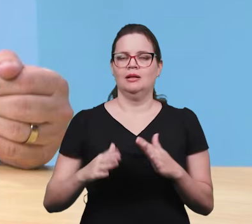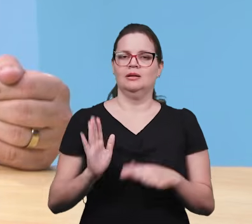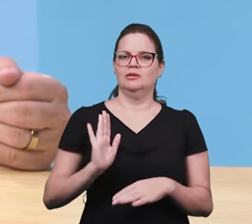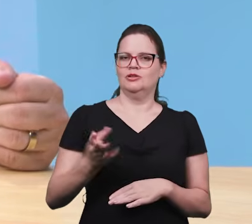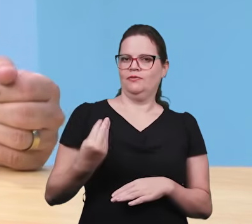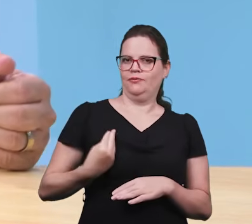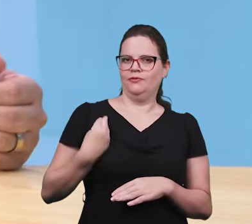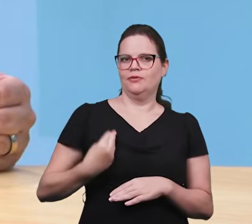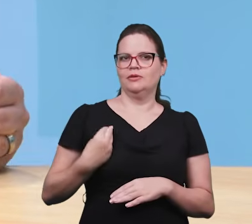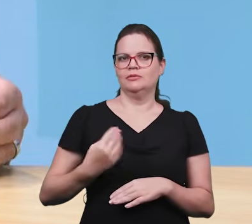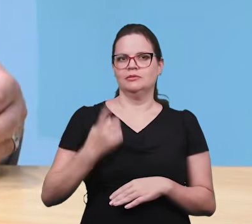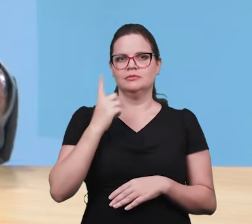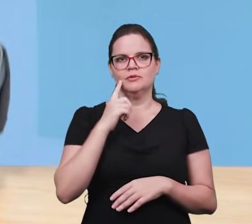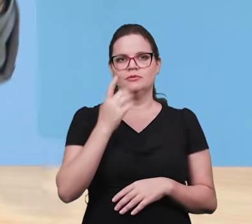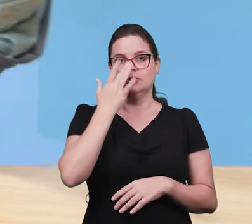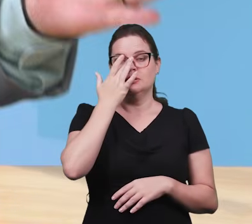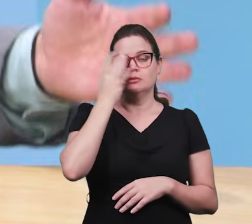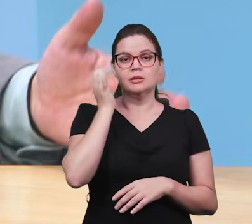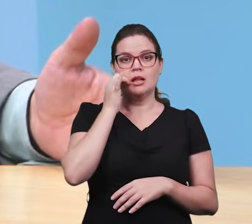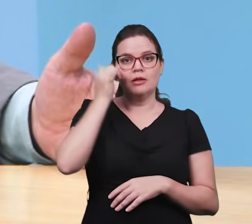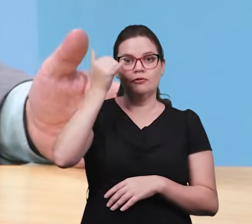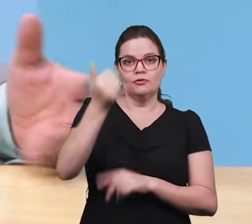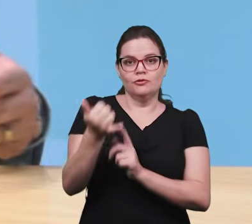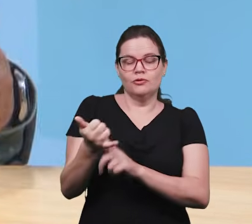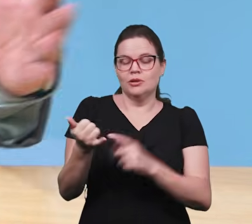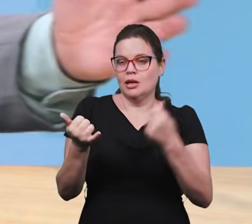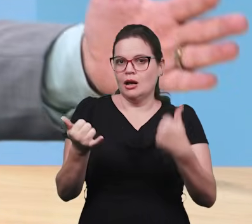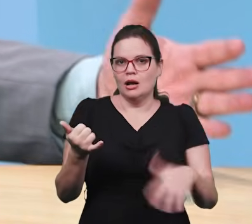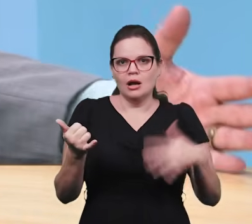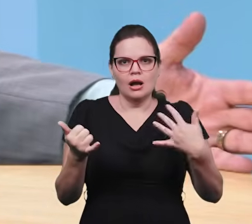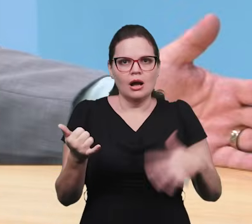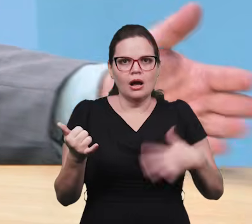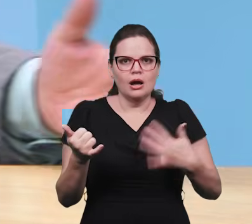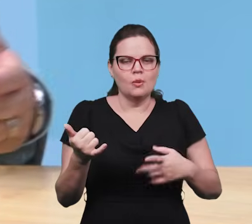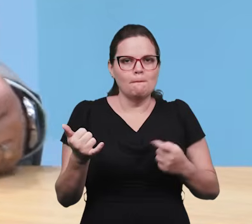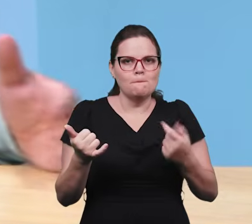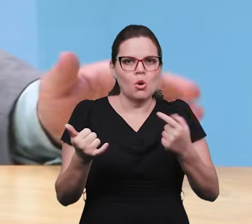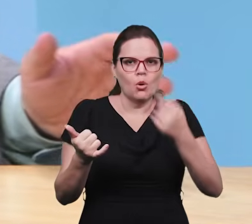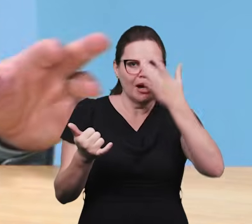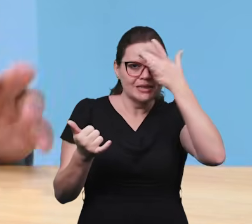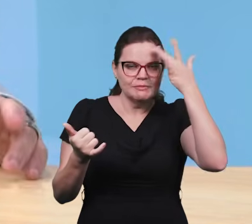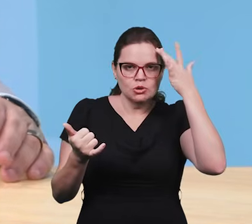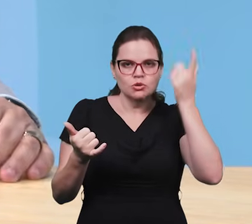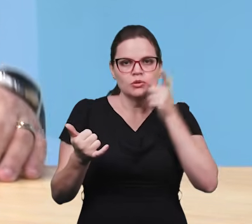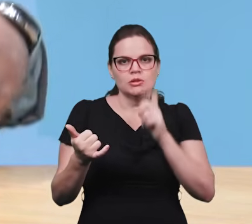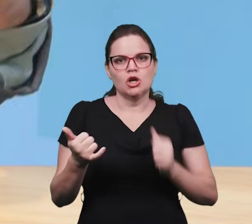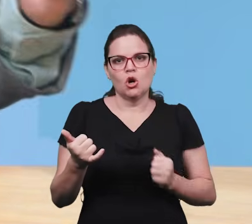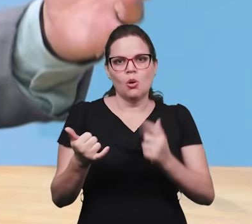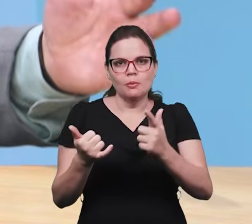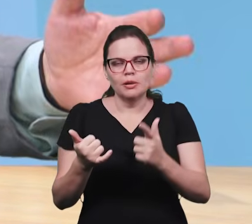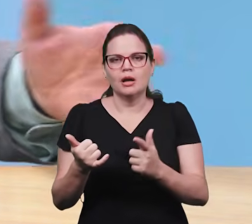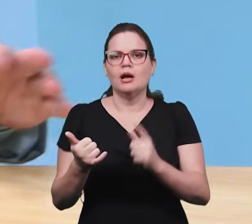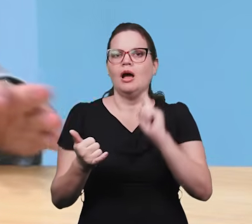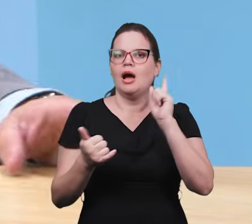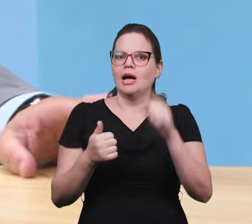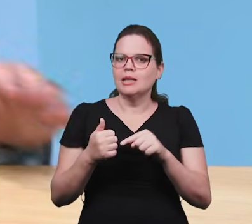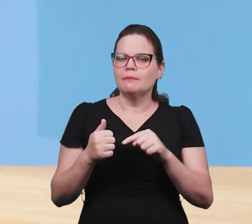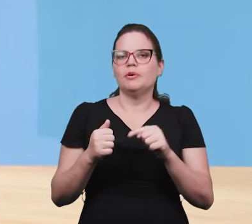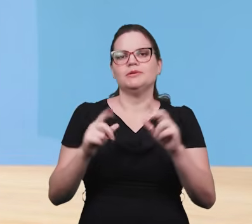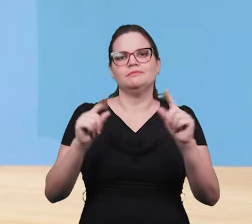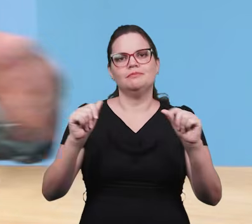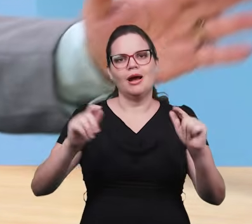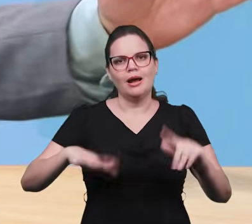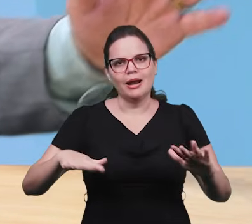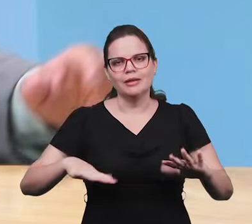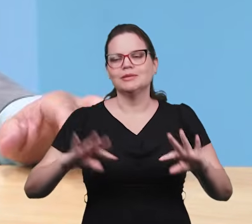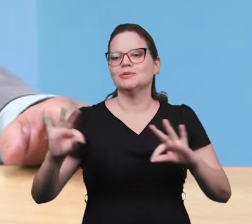menos a minha geração viveu isso, por exemplo, com o telefone, que era pouquíssimo acessível, depois todo mundo tinha telefone. Depois veio a internet, pouquíssimo acessível,